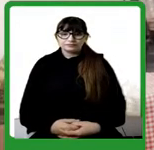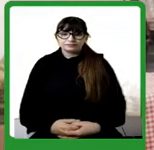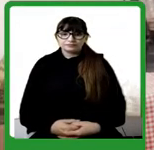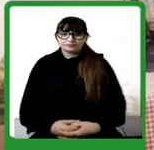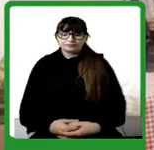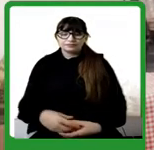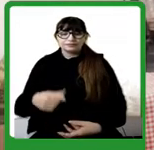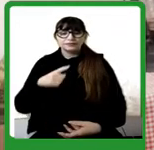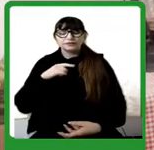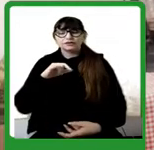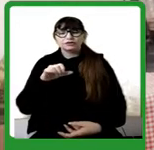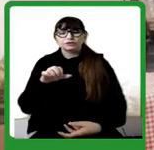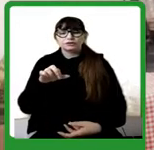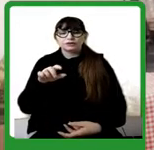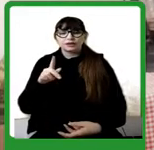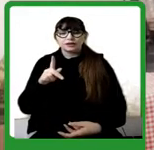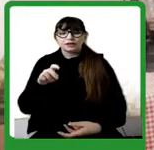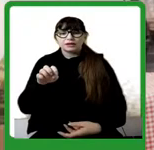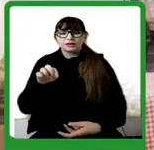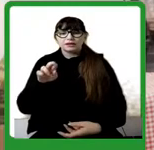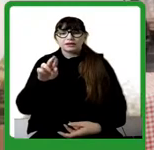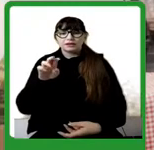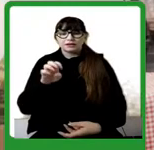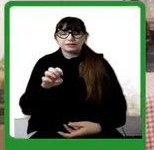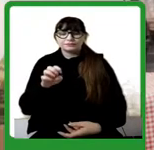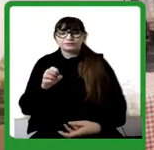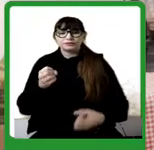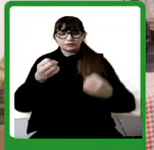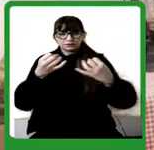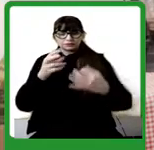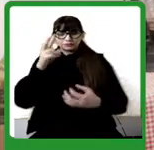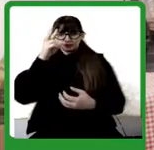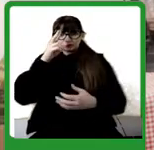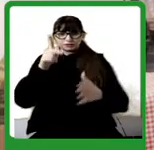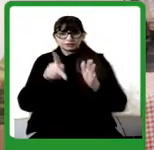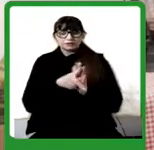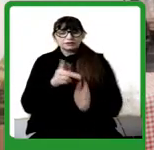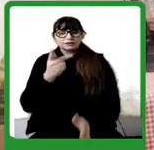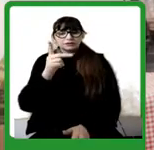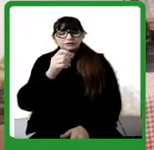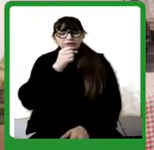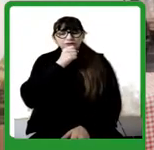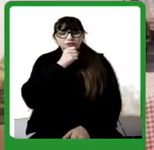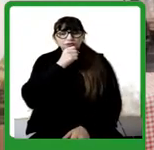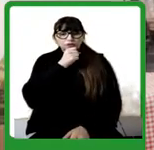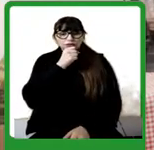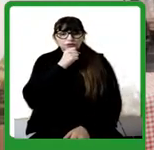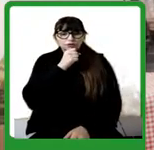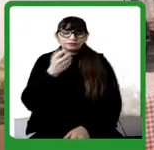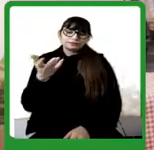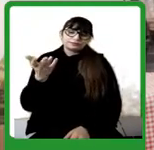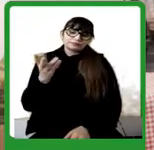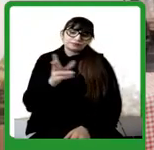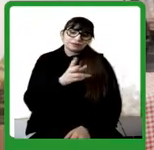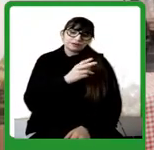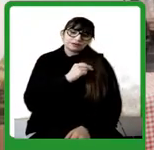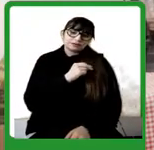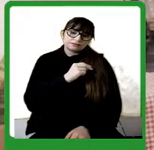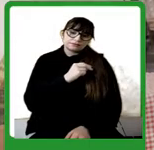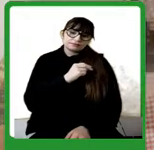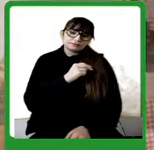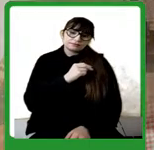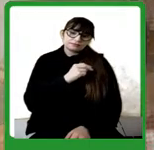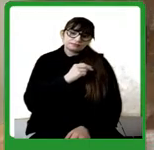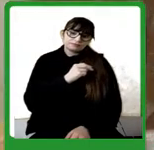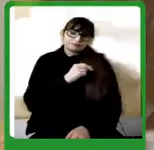Jussiele Dalcero, conta uma história dos seus avós. Cara, na verdade eu vivi